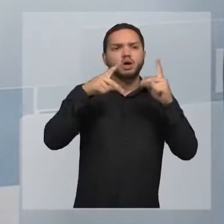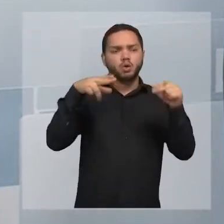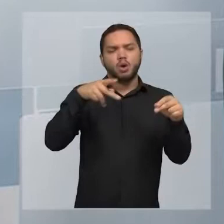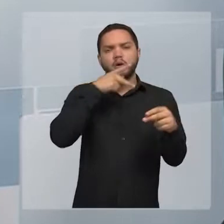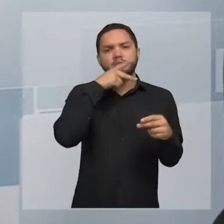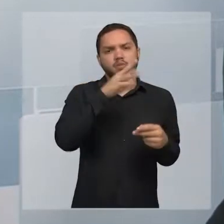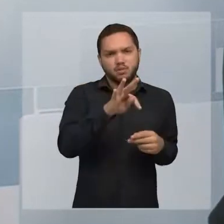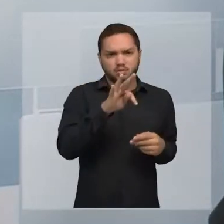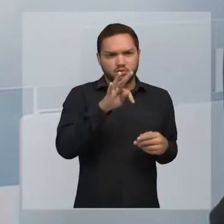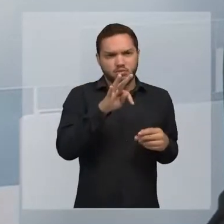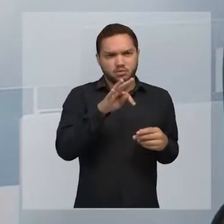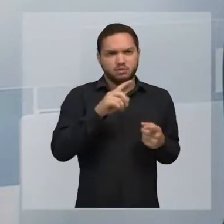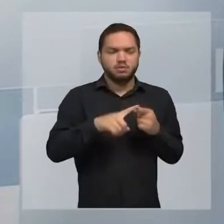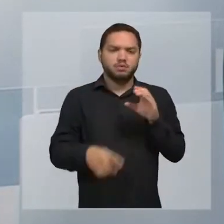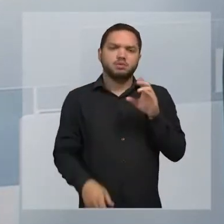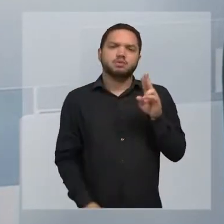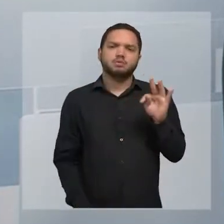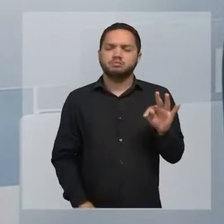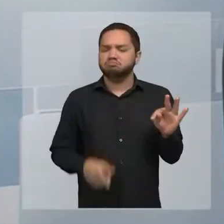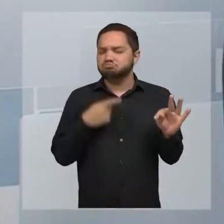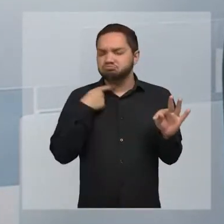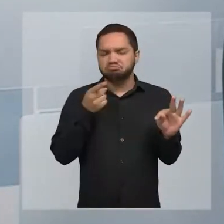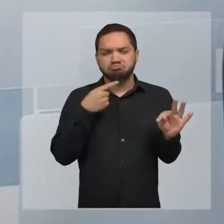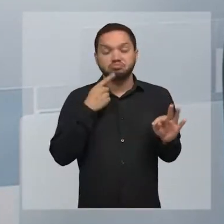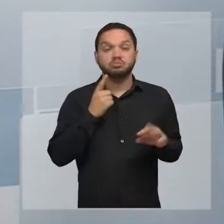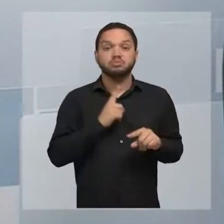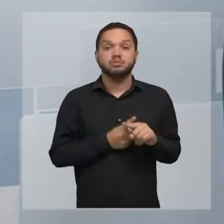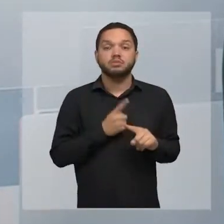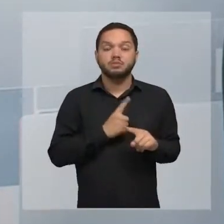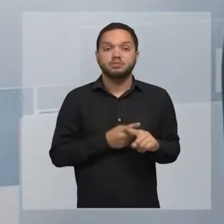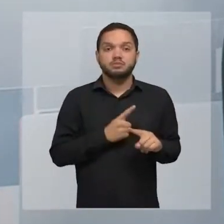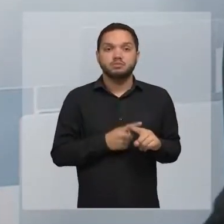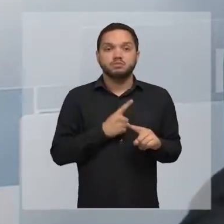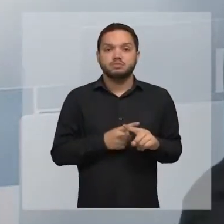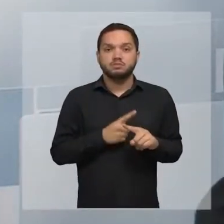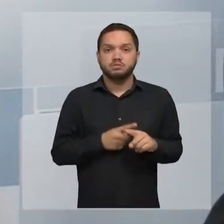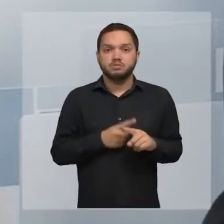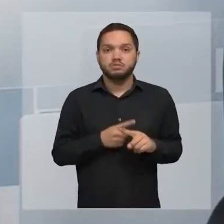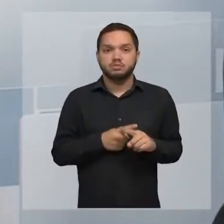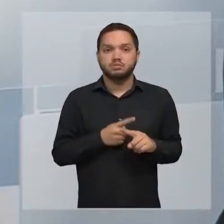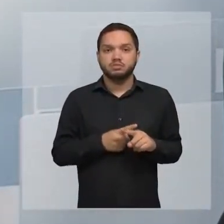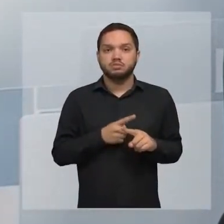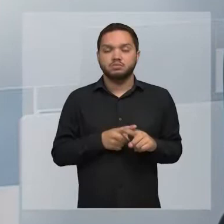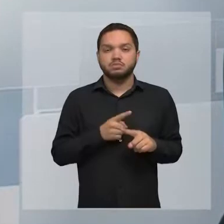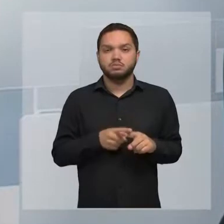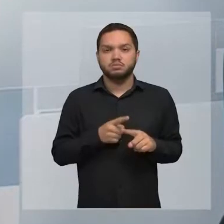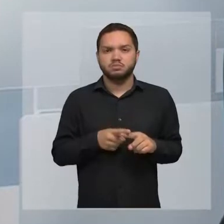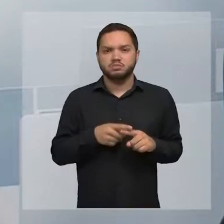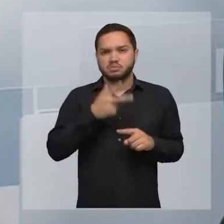de discussão do Partido dos Trabalhadores e da CUT. Porque, literalmente,